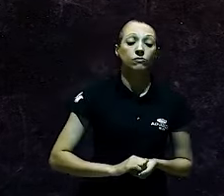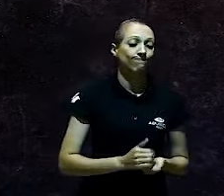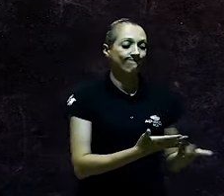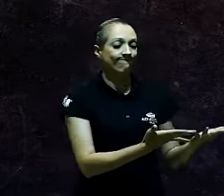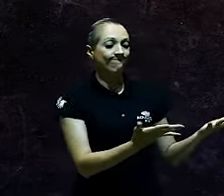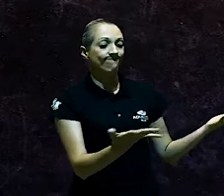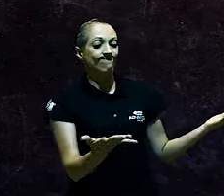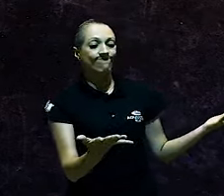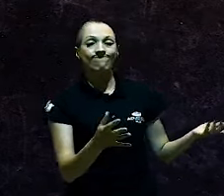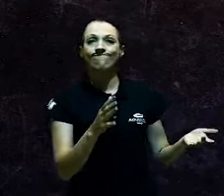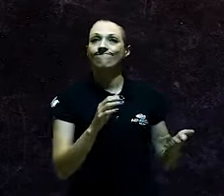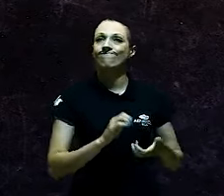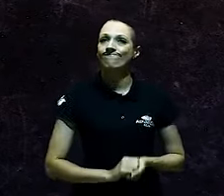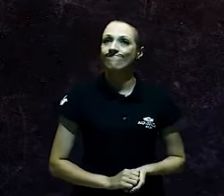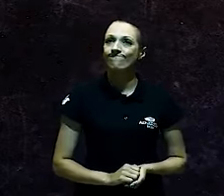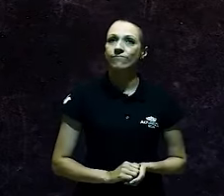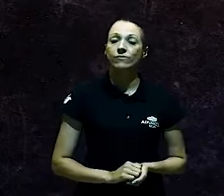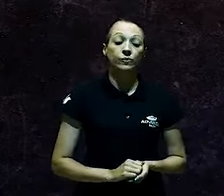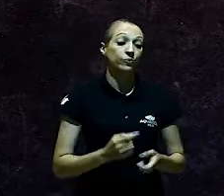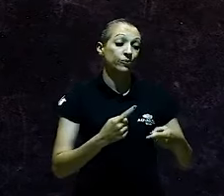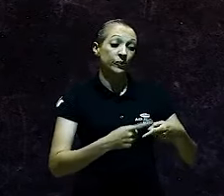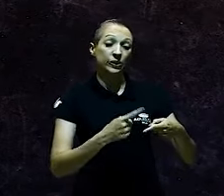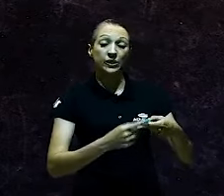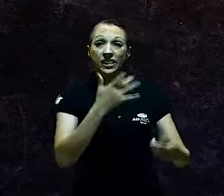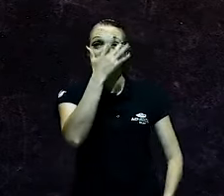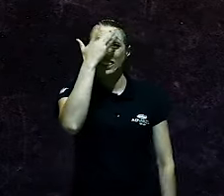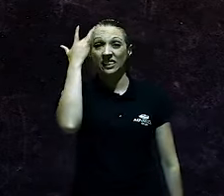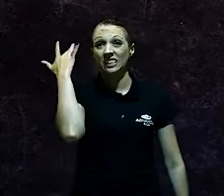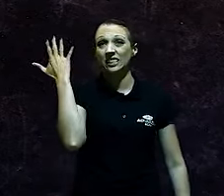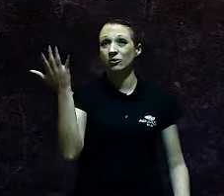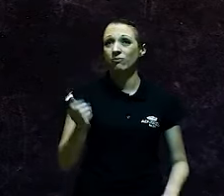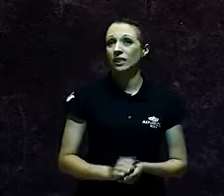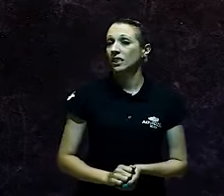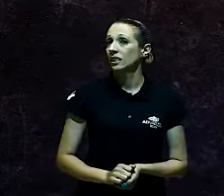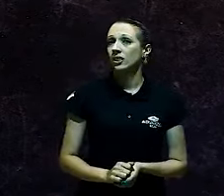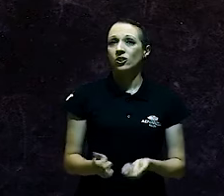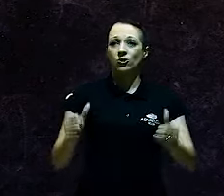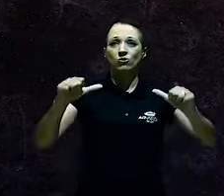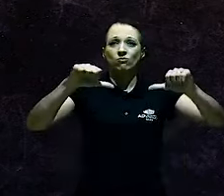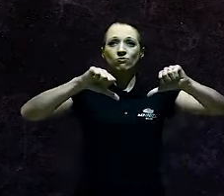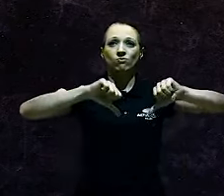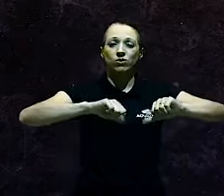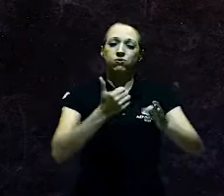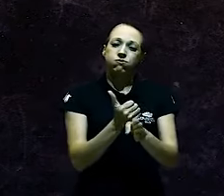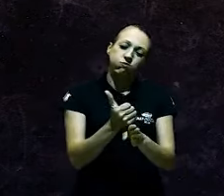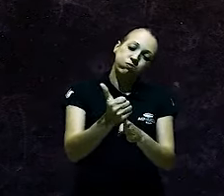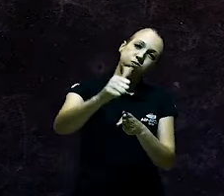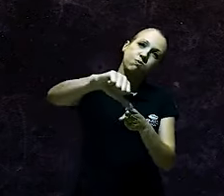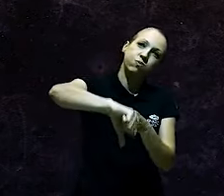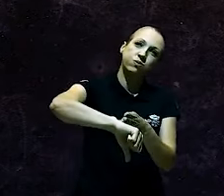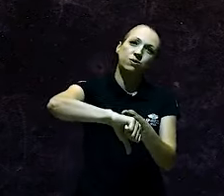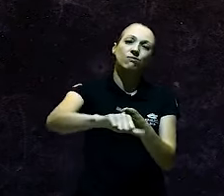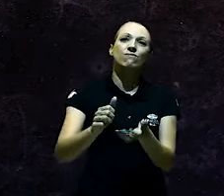naquela época, da grande prostituição, da bela e encantadora prostituta, da mestra